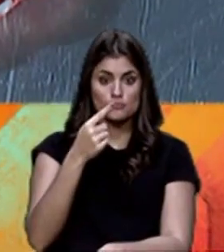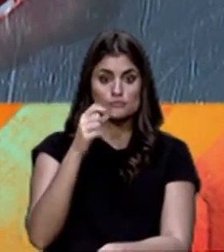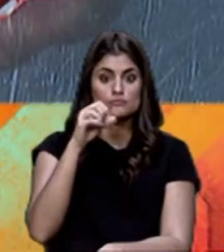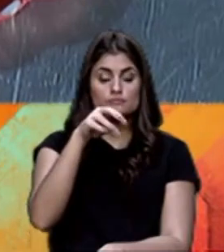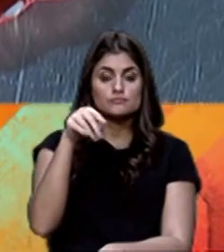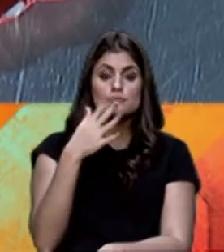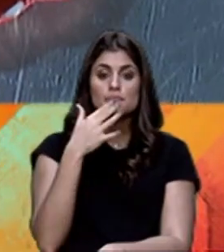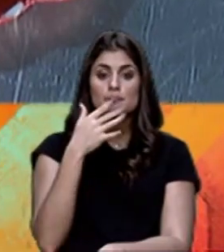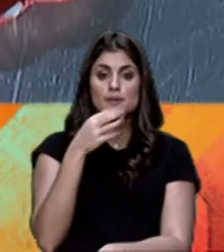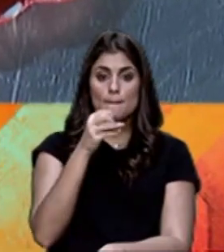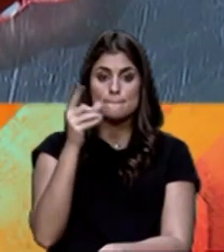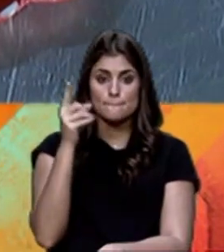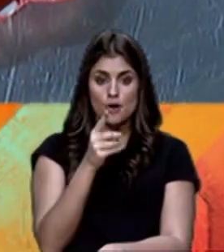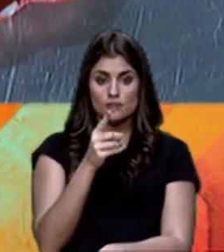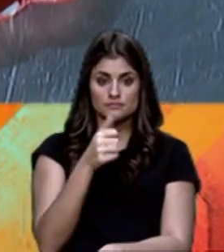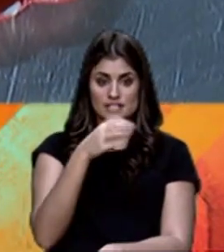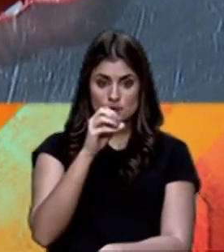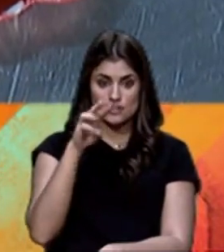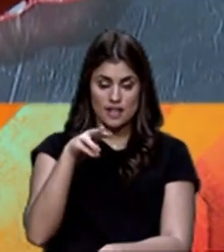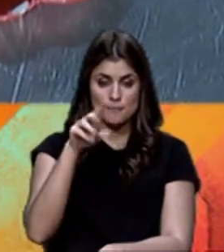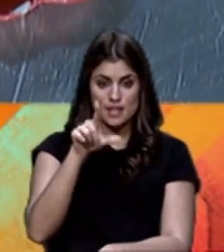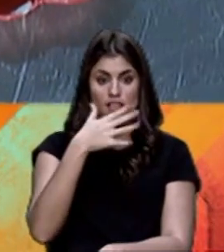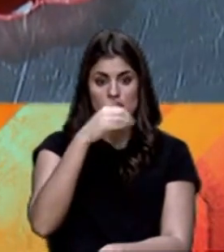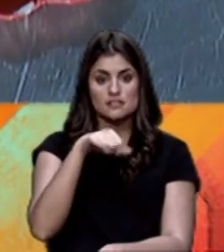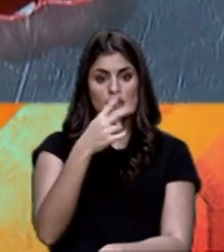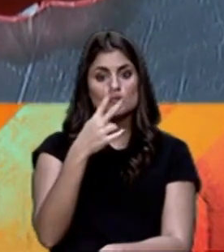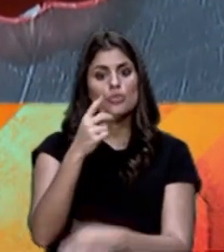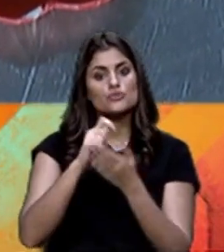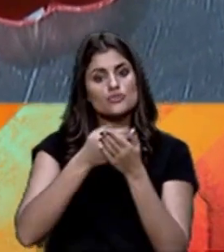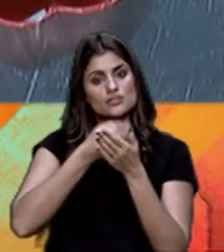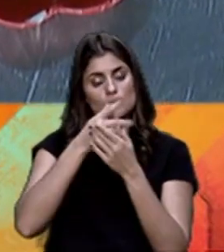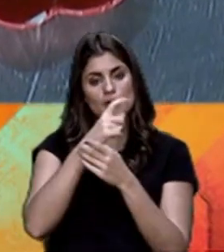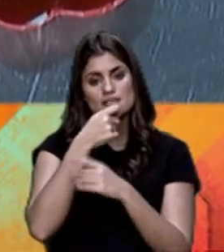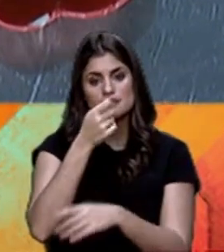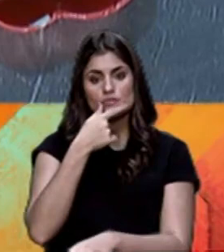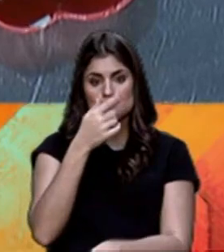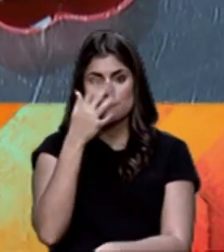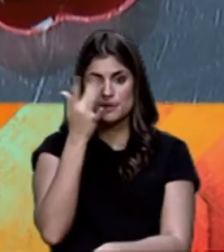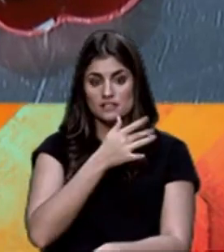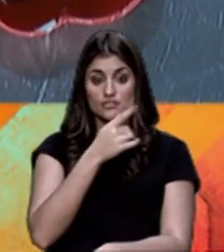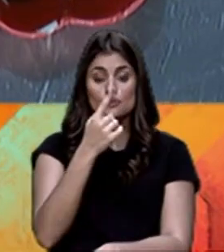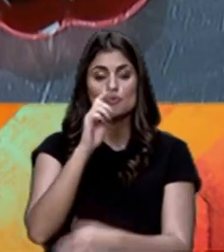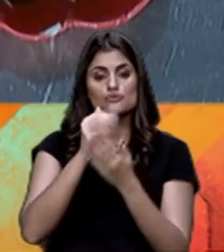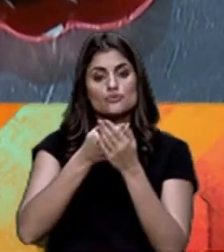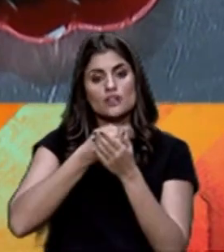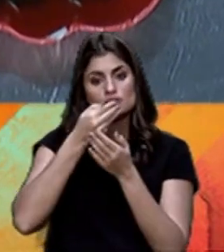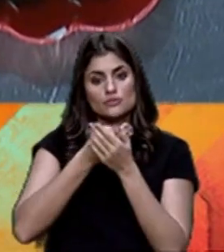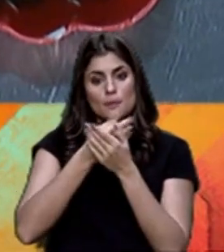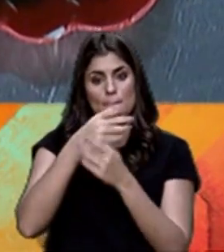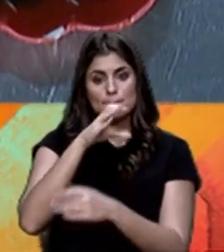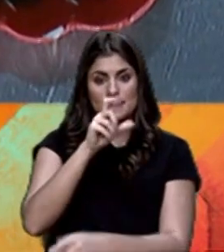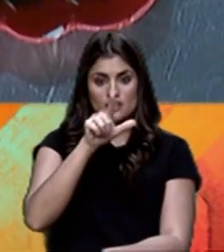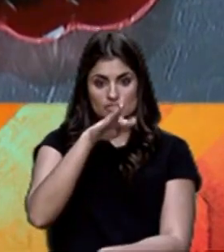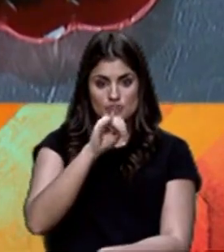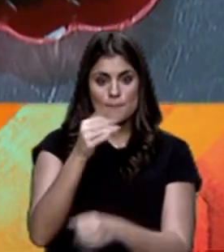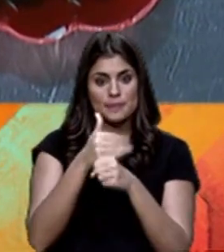de piripiri em pó, e ainda 50 ml de azeite, 2 colheres de sopa de azeitonas pretas, 2 colheres de sopa